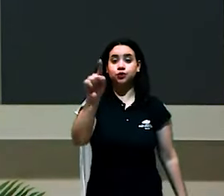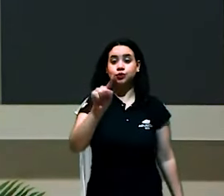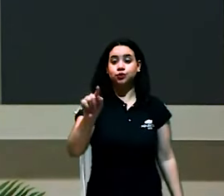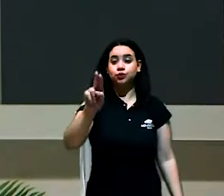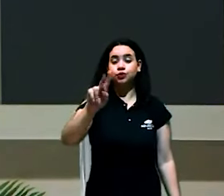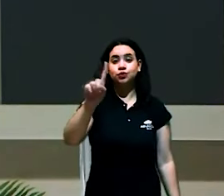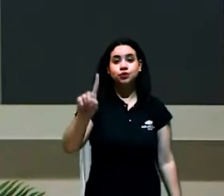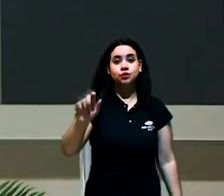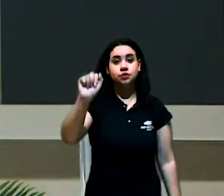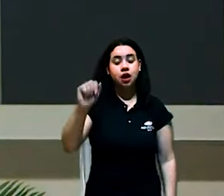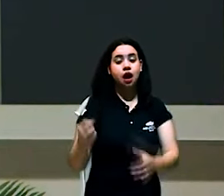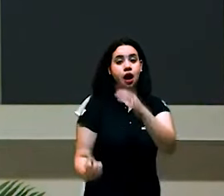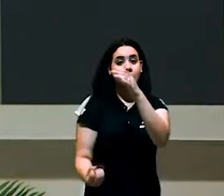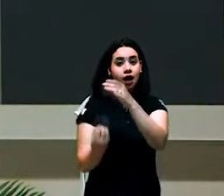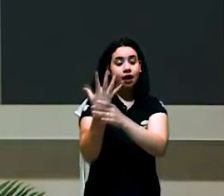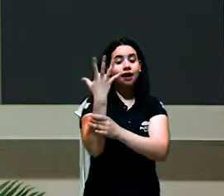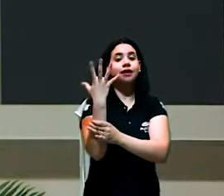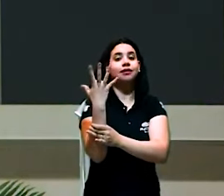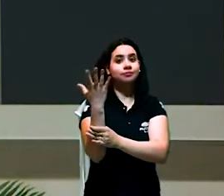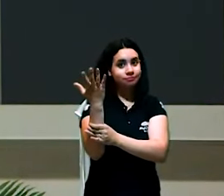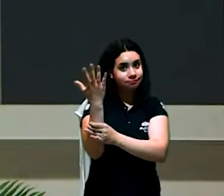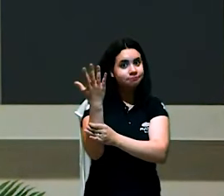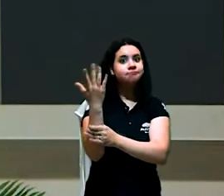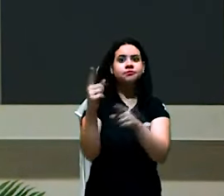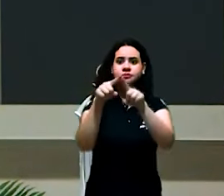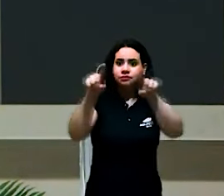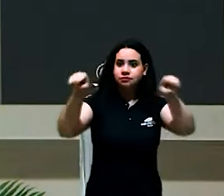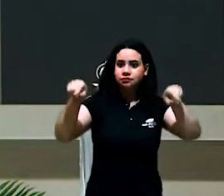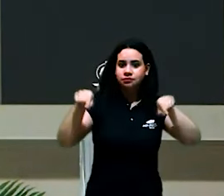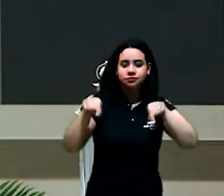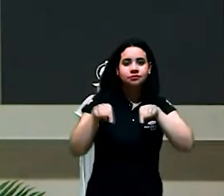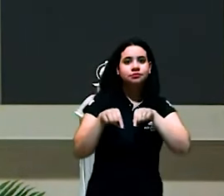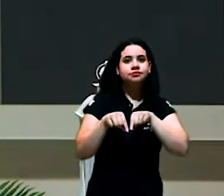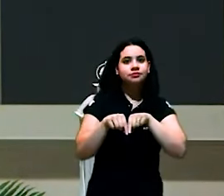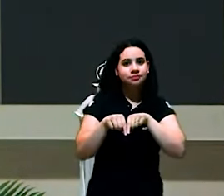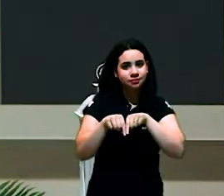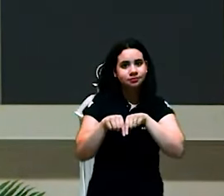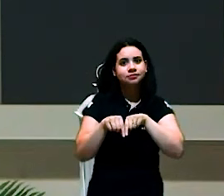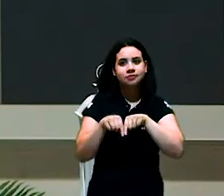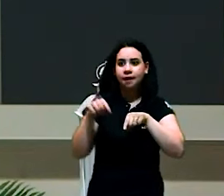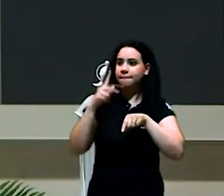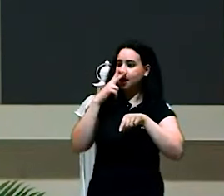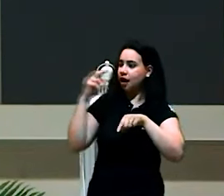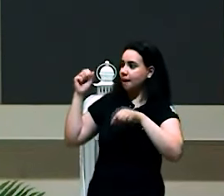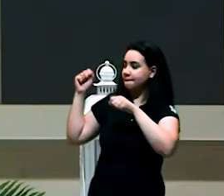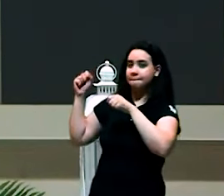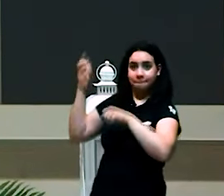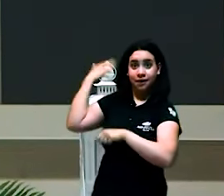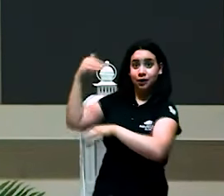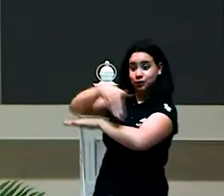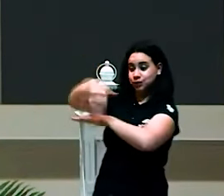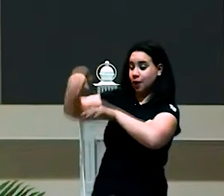do que ocorreu em Atos capítulo de número 2. Nesse lugar, amados irmãos, a igreja se congregava e